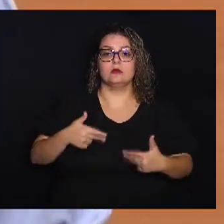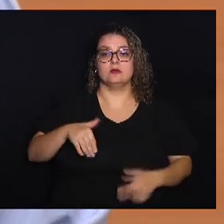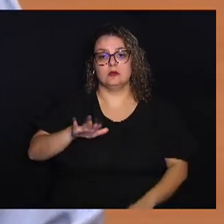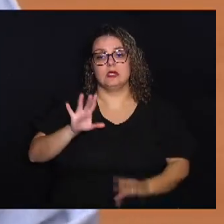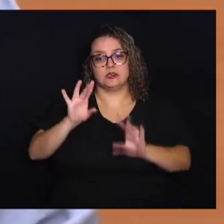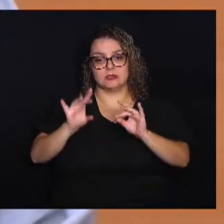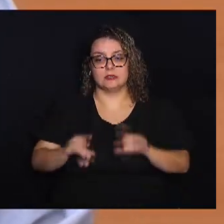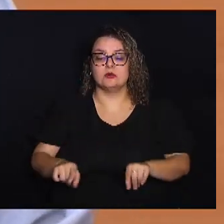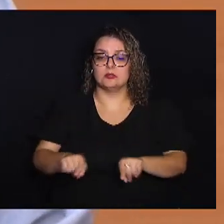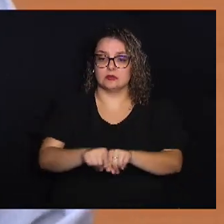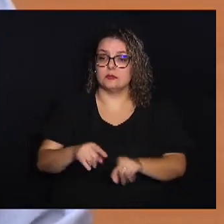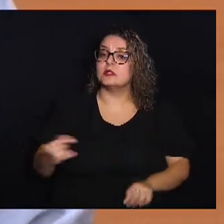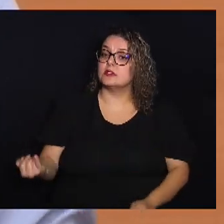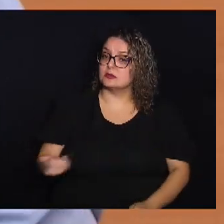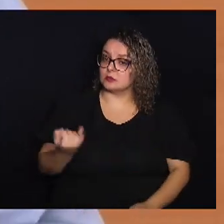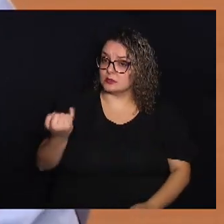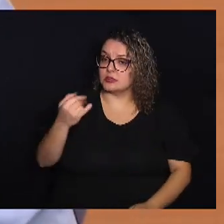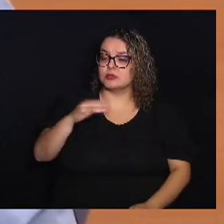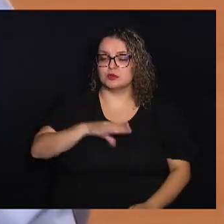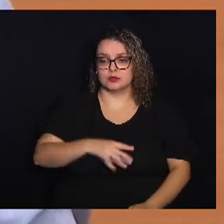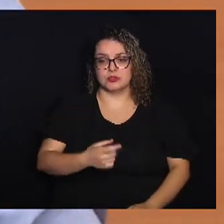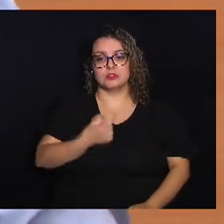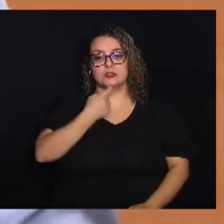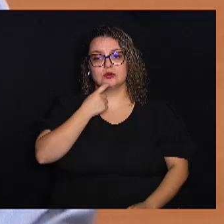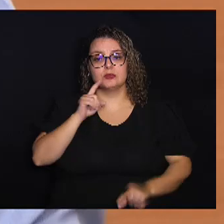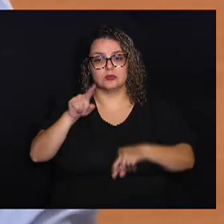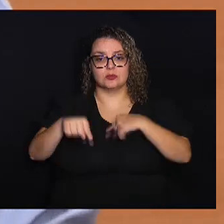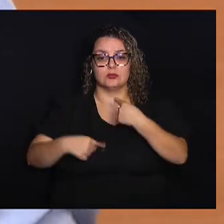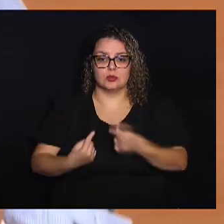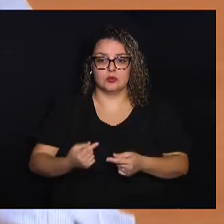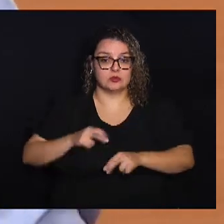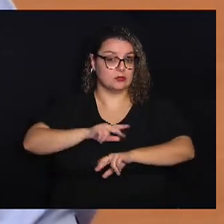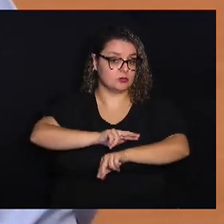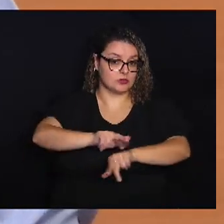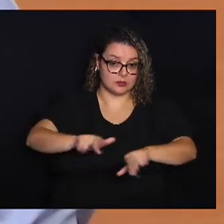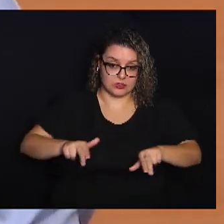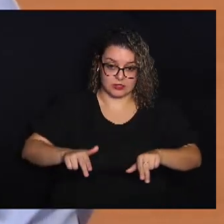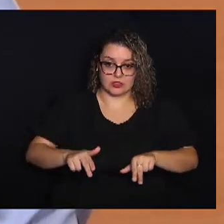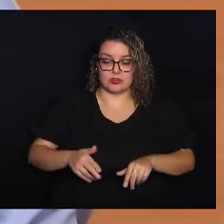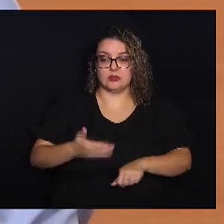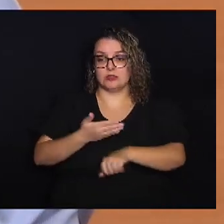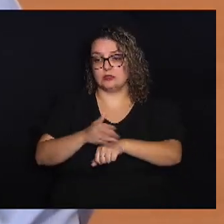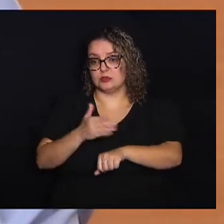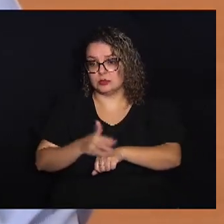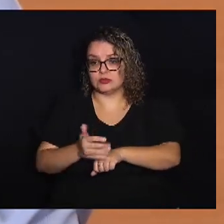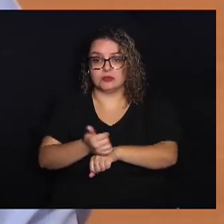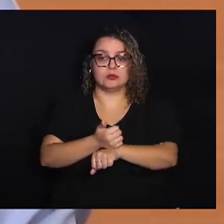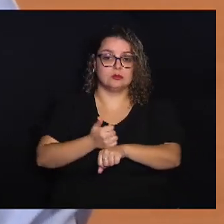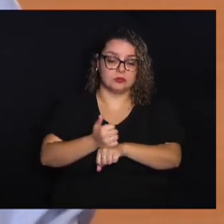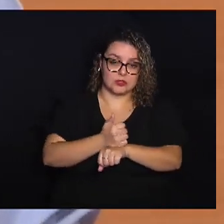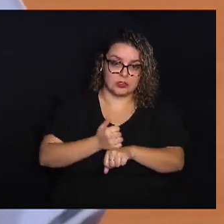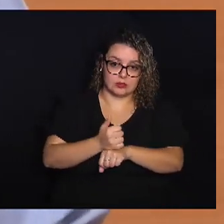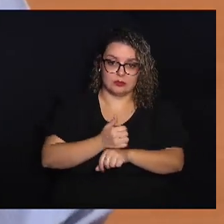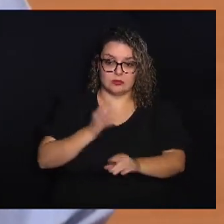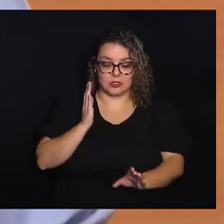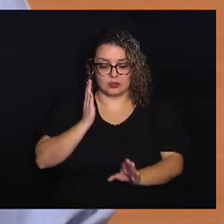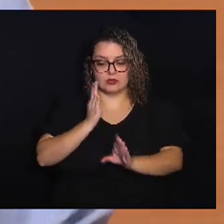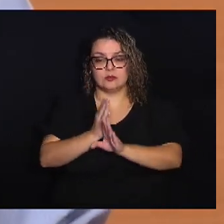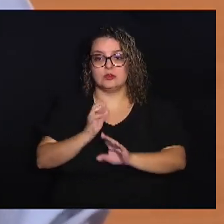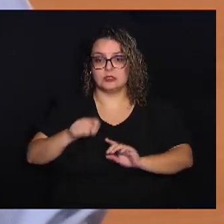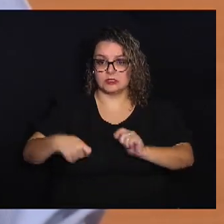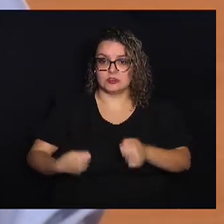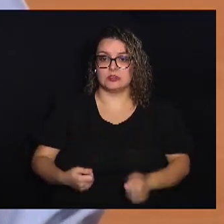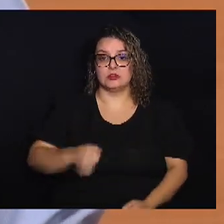que também tem grande importância. Um outro, né, temos vários treinamentos de profissionais para identificar sinais de